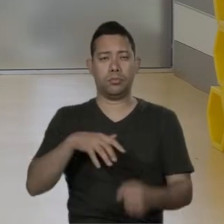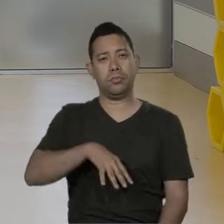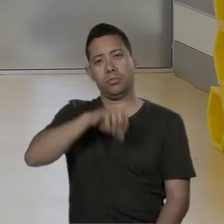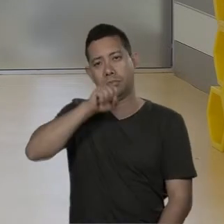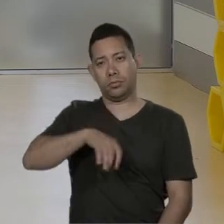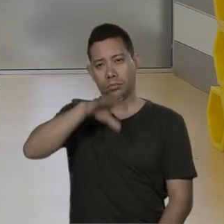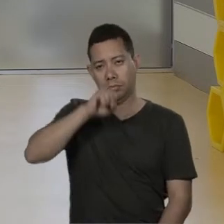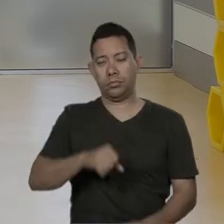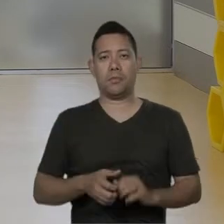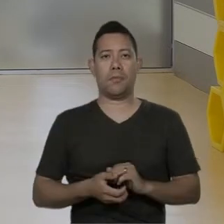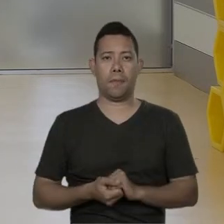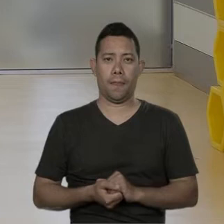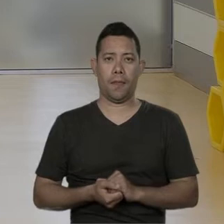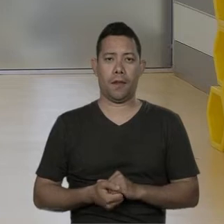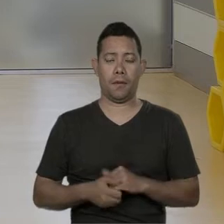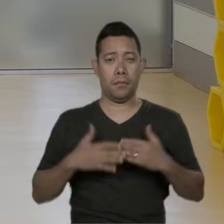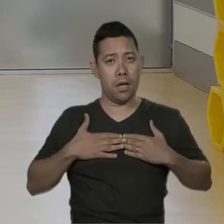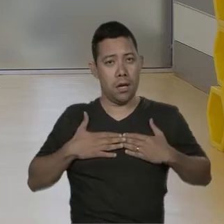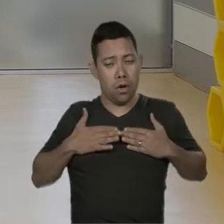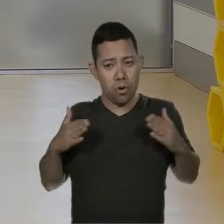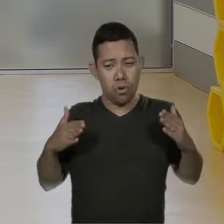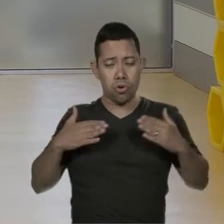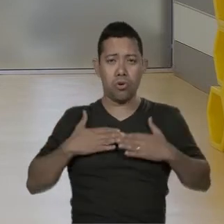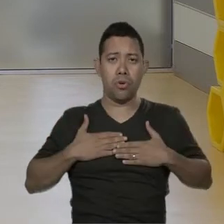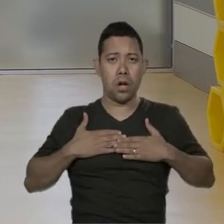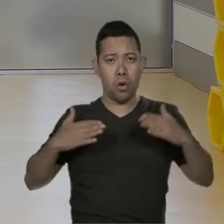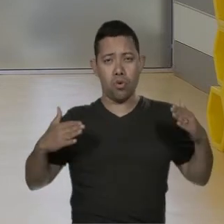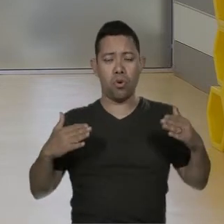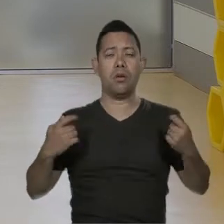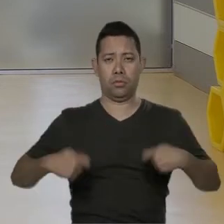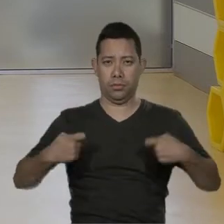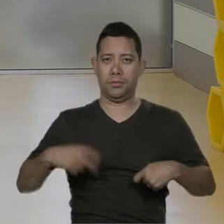Respira. Abre o peito. Vamos lá.